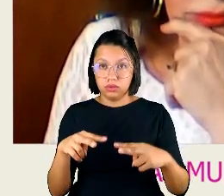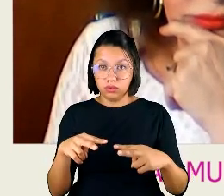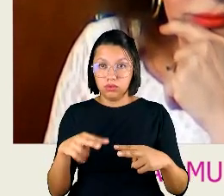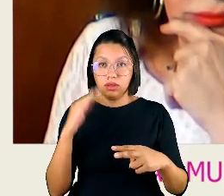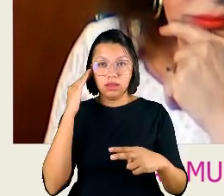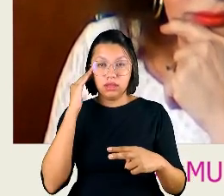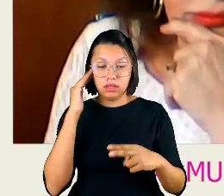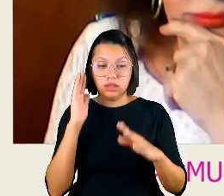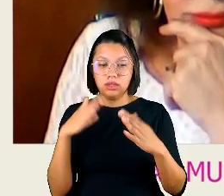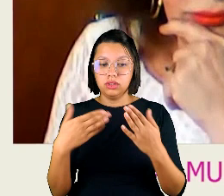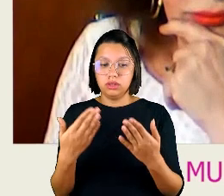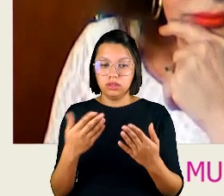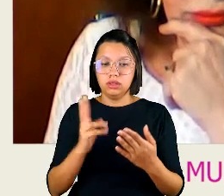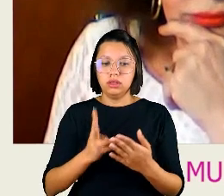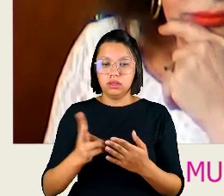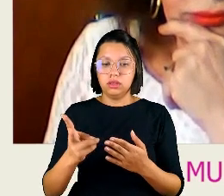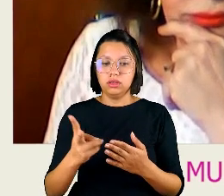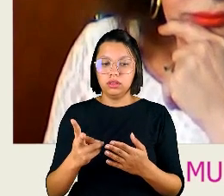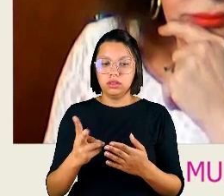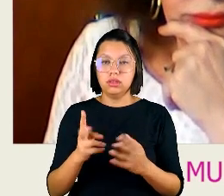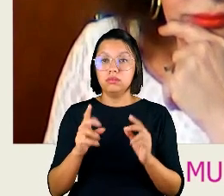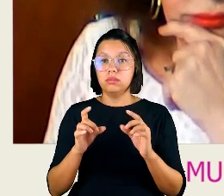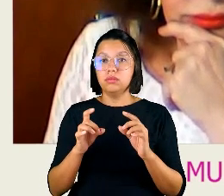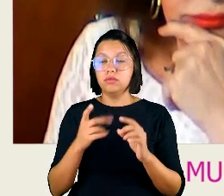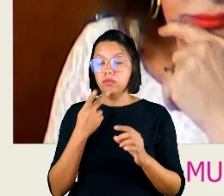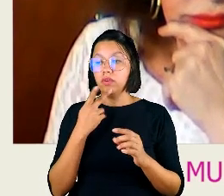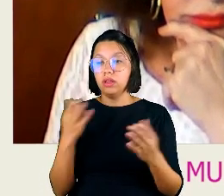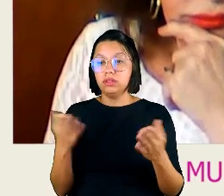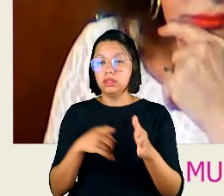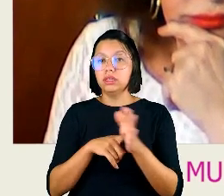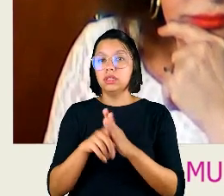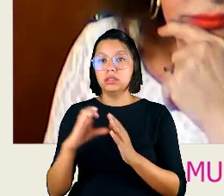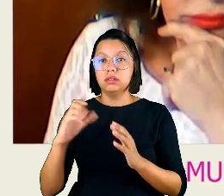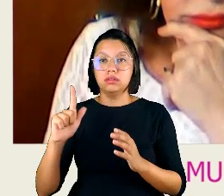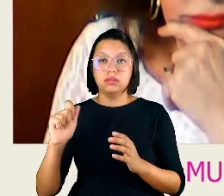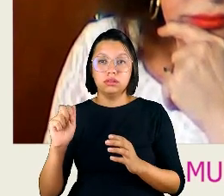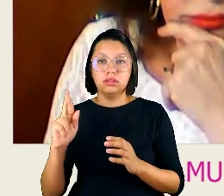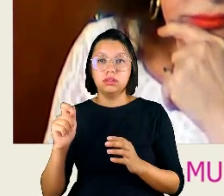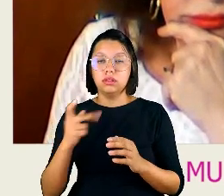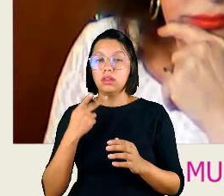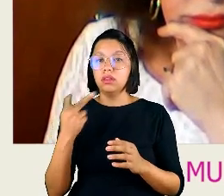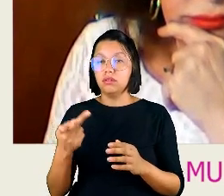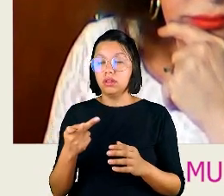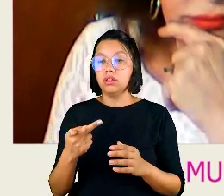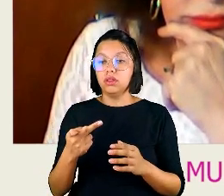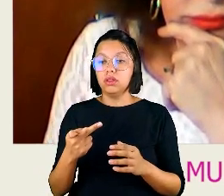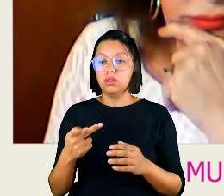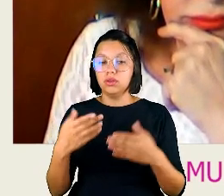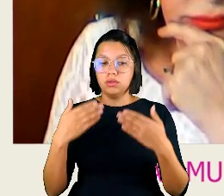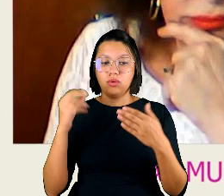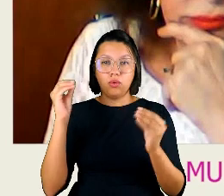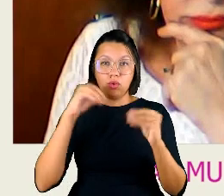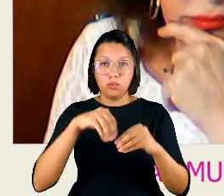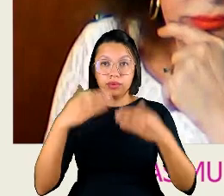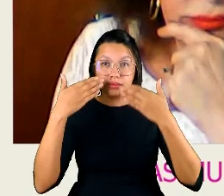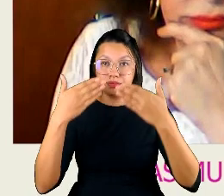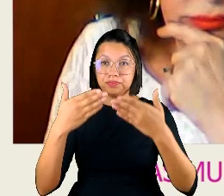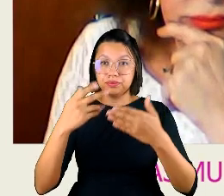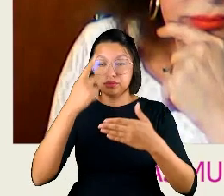sempre deixo essa questão da Clara, que a Clara colocou, e que eu também coloquei na minha apresentação, que é quem que está se beneficiando desse